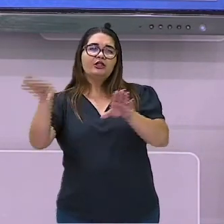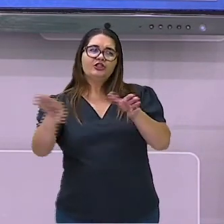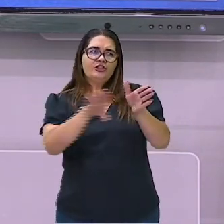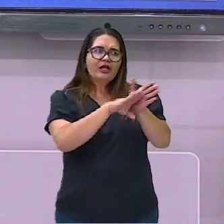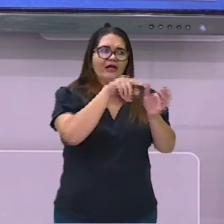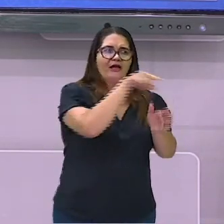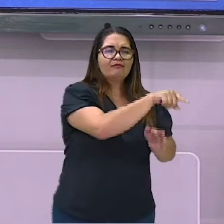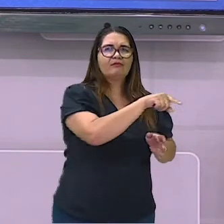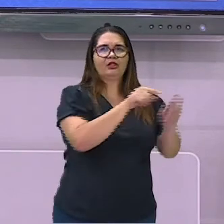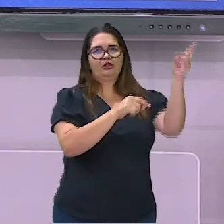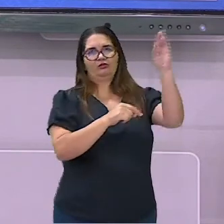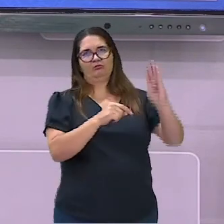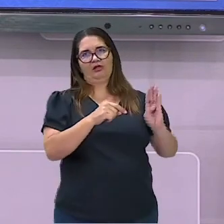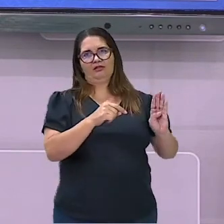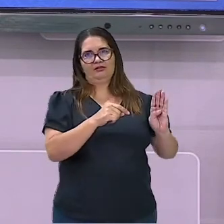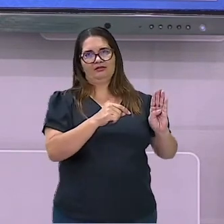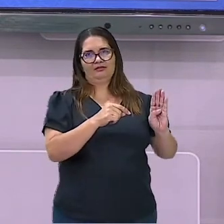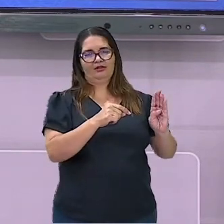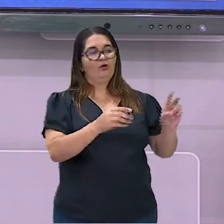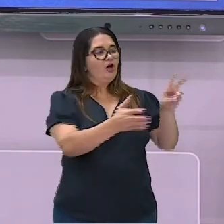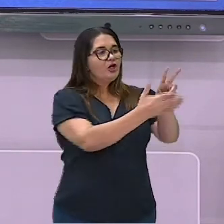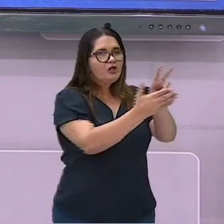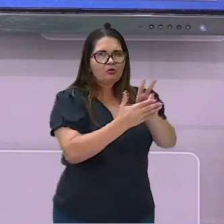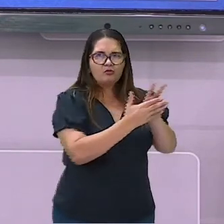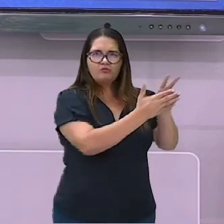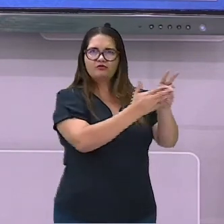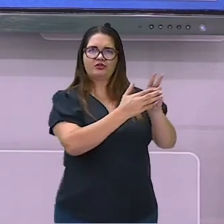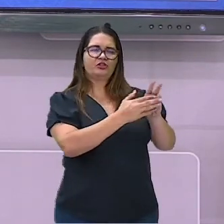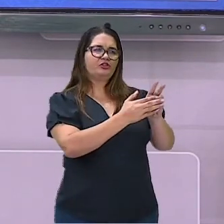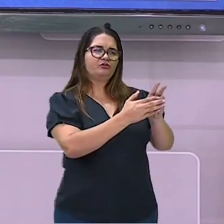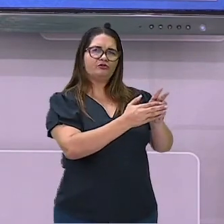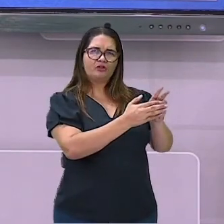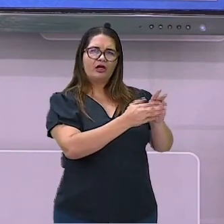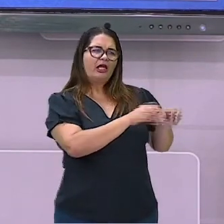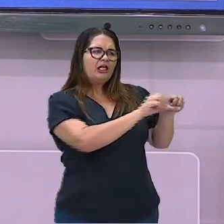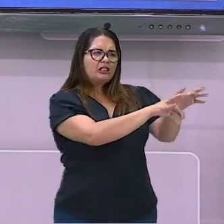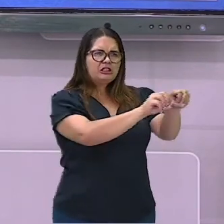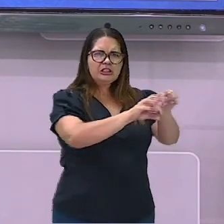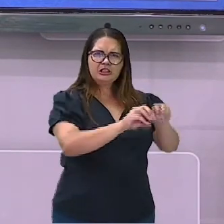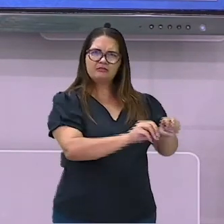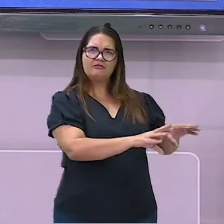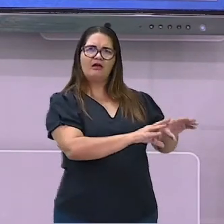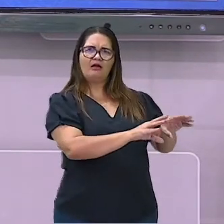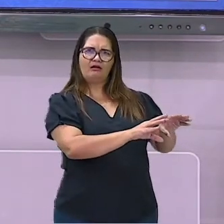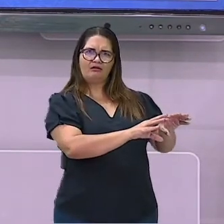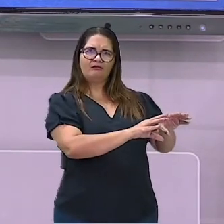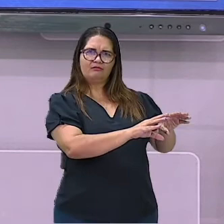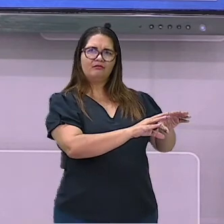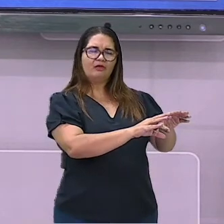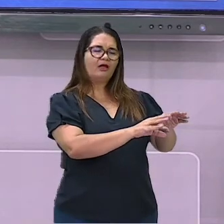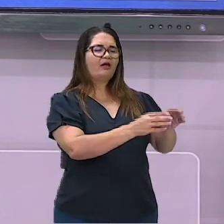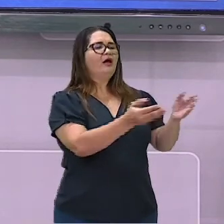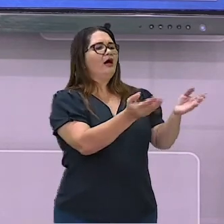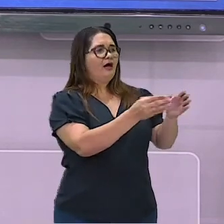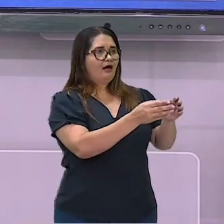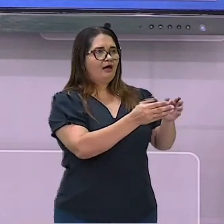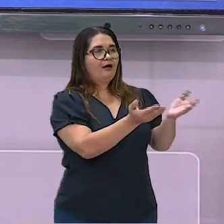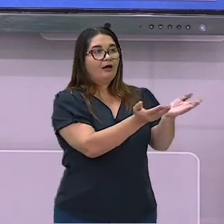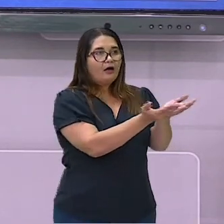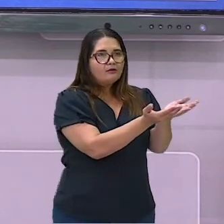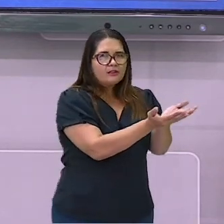vilas para resguardar ou guardar e colonizar o